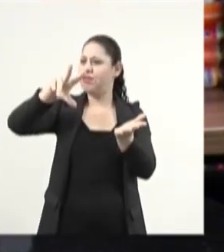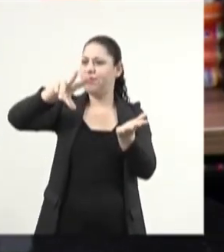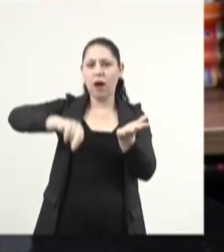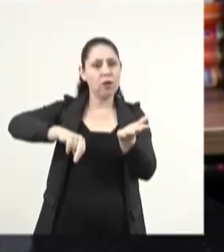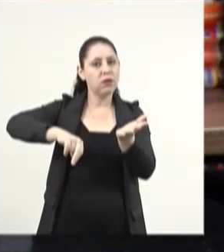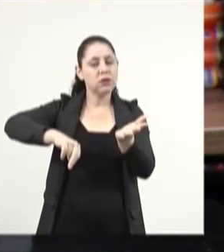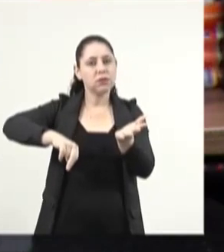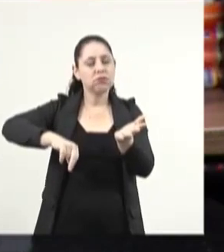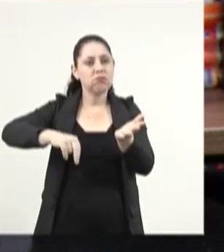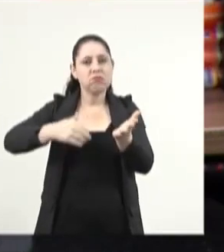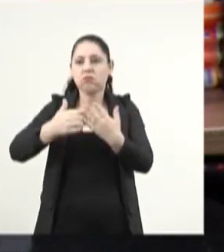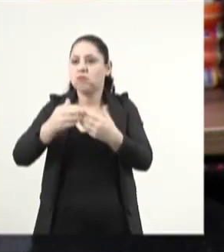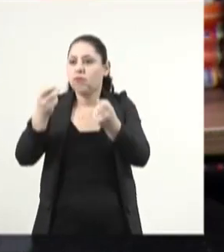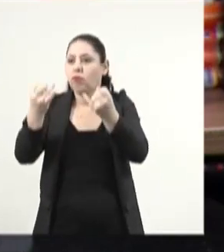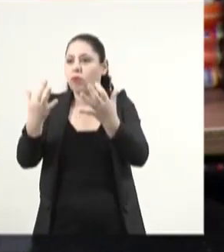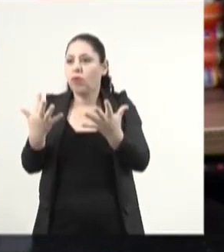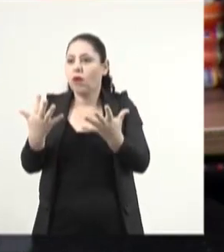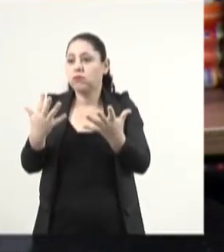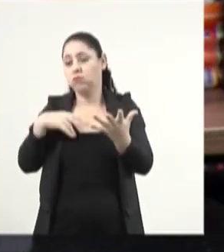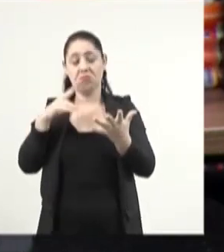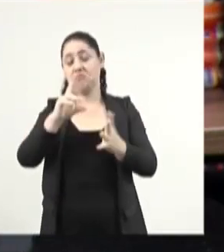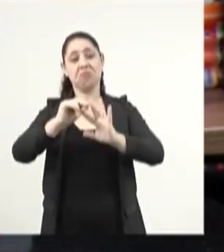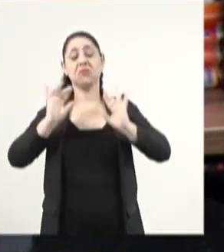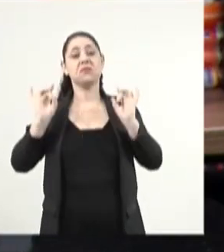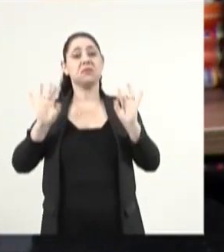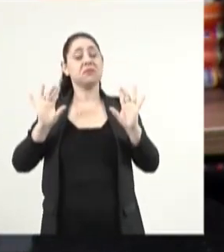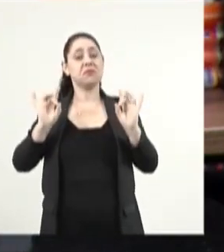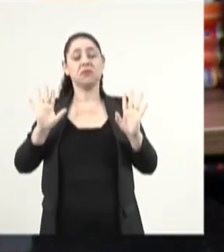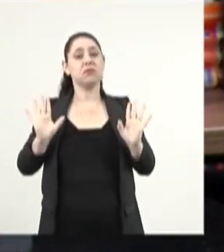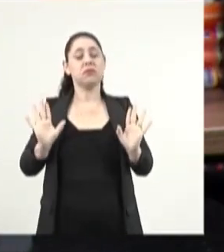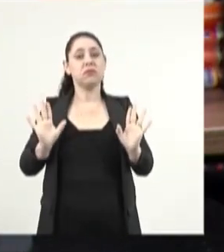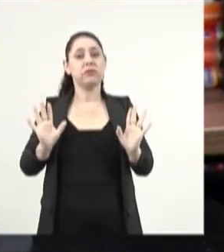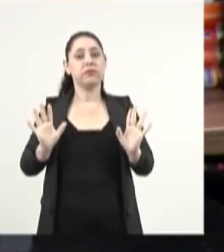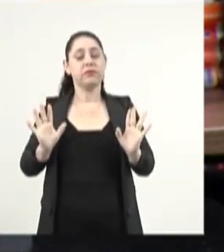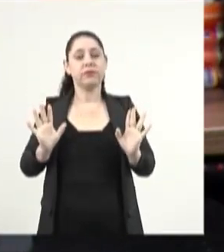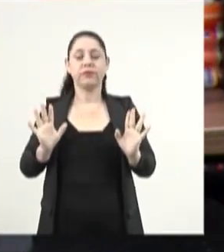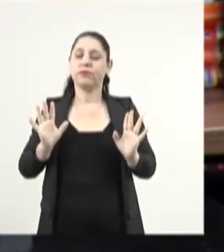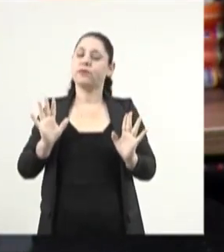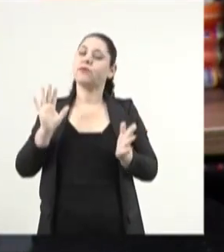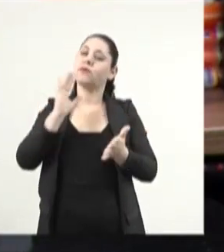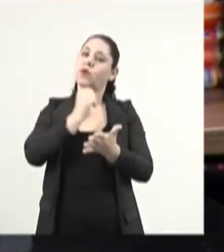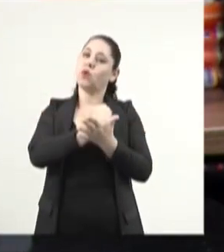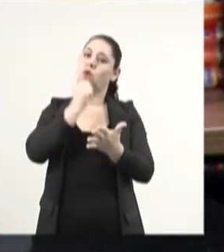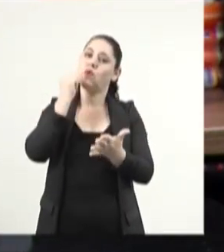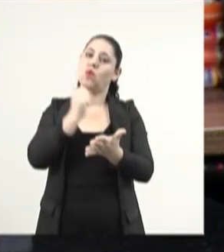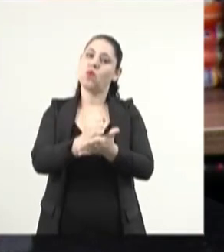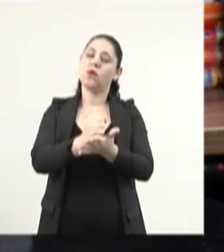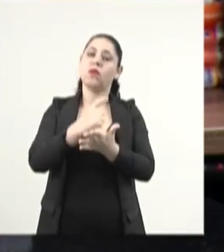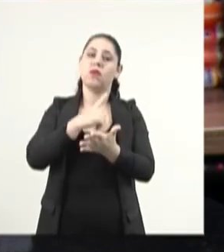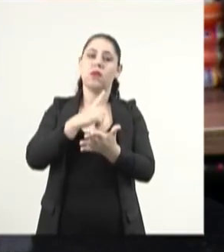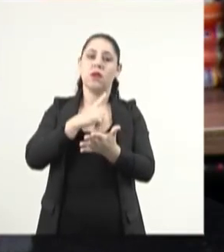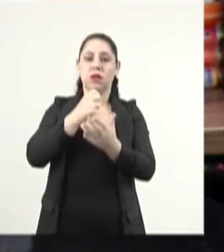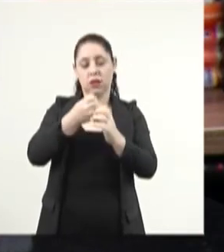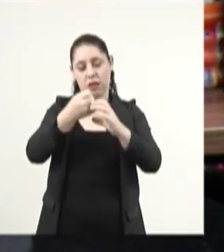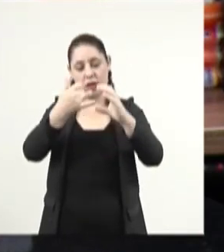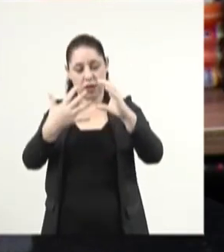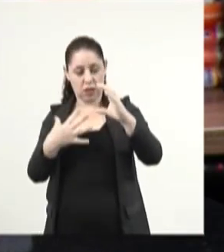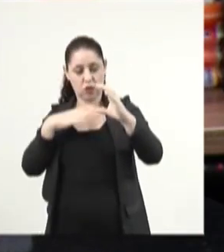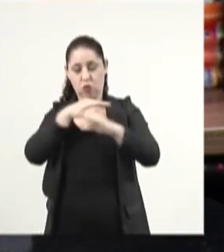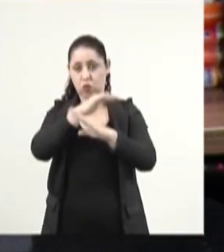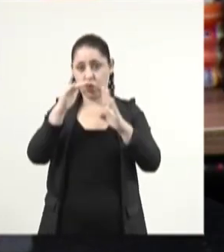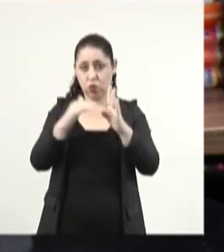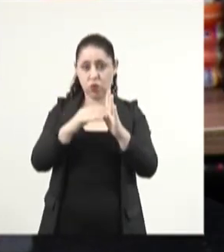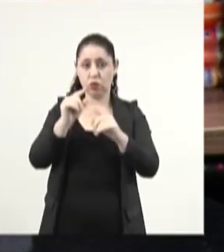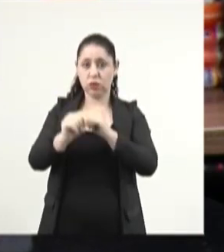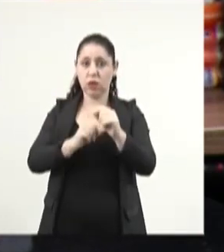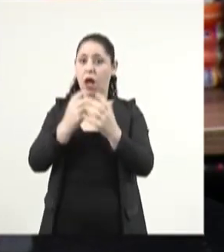negadas sem qualquer explicação ao consumidor. Os contratos de plano de saúde possuem a característica de serem